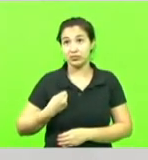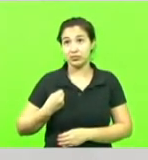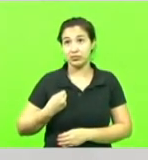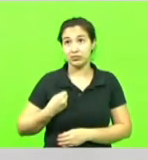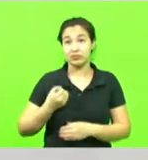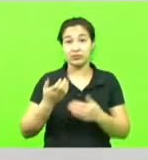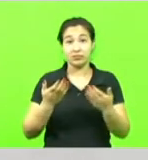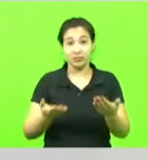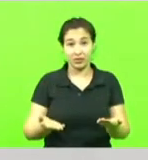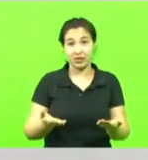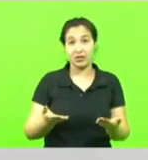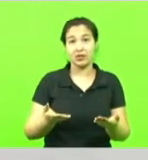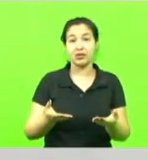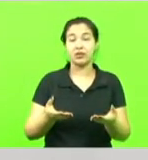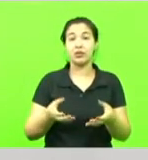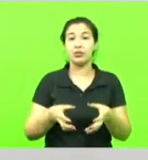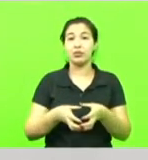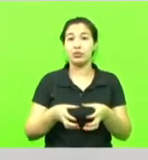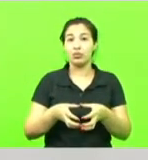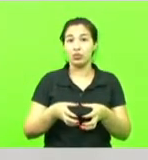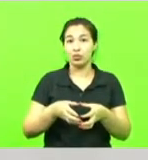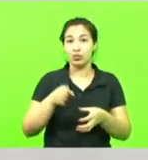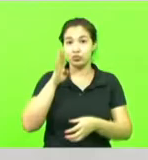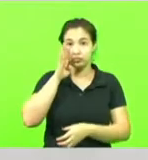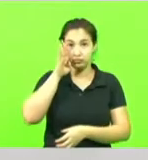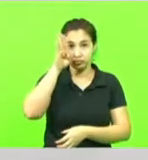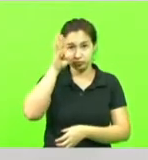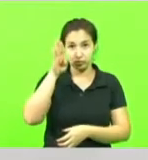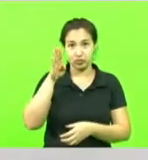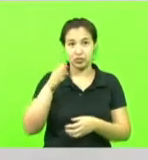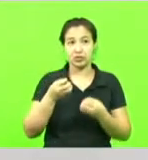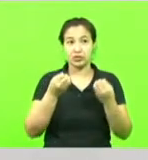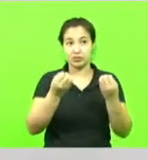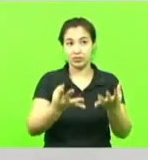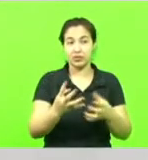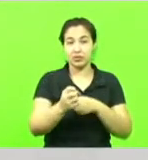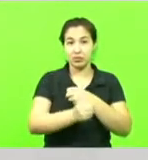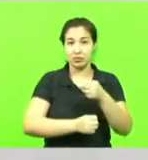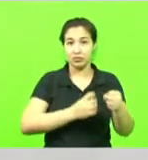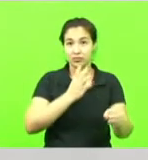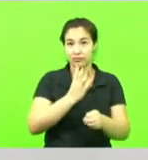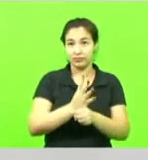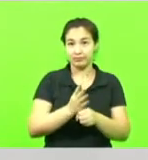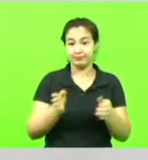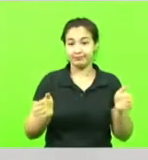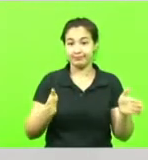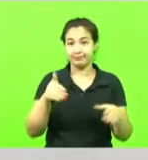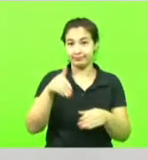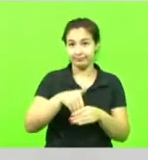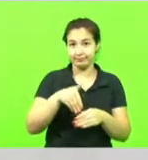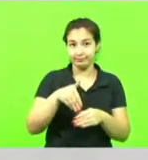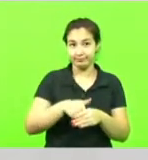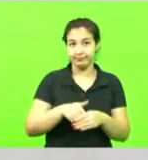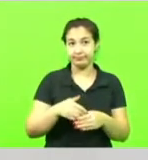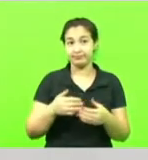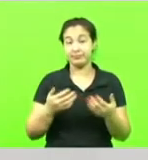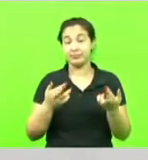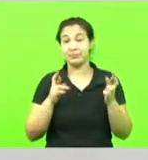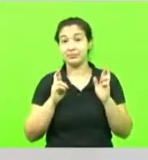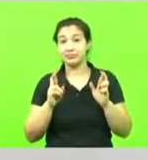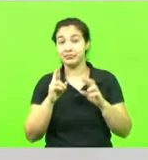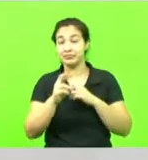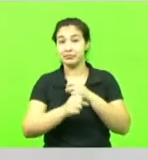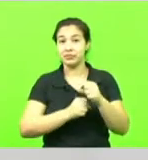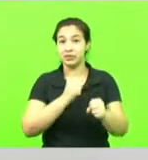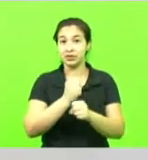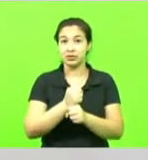bolsonaros confiaram 4 anos de mandato a esse canalha aí, que espero eu que ano que vem não